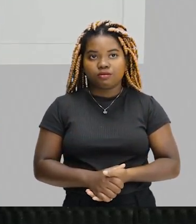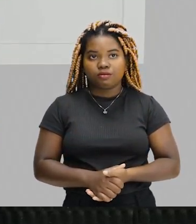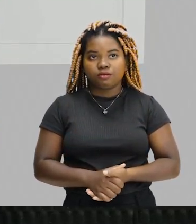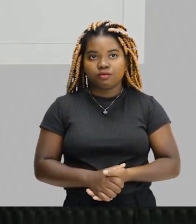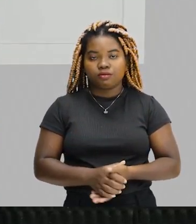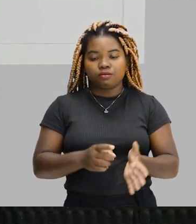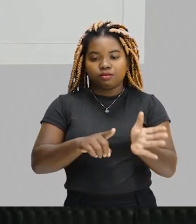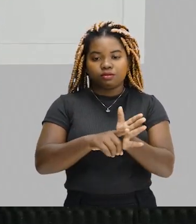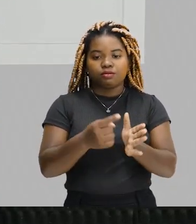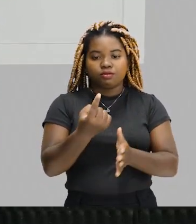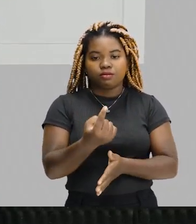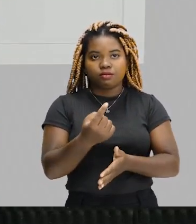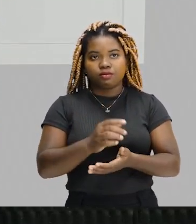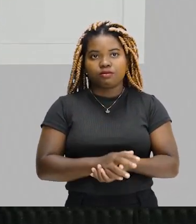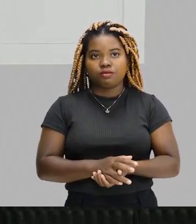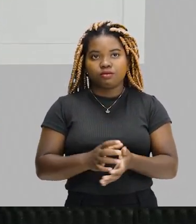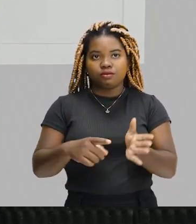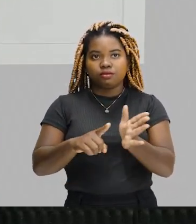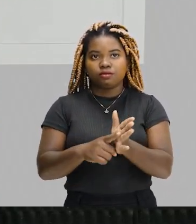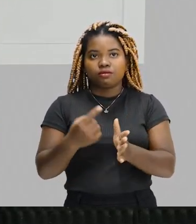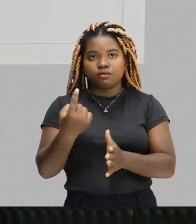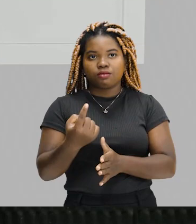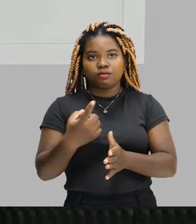dá menos 1,